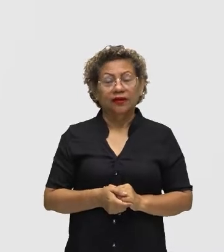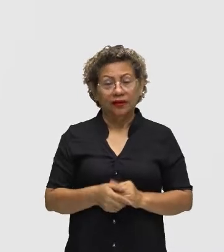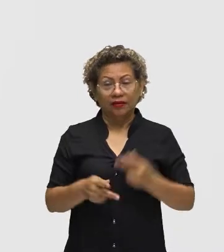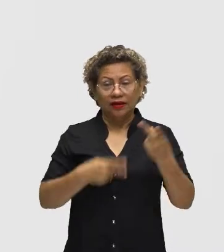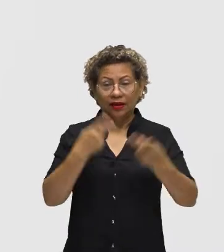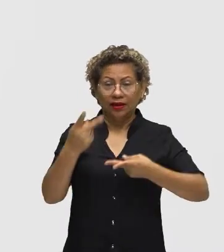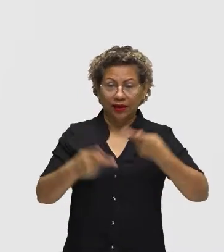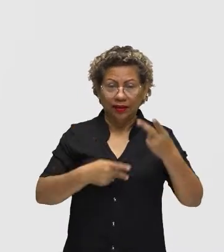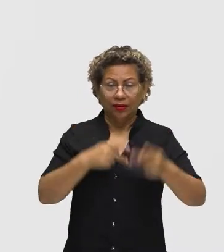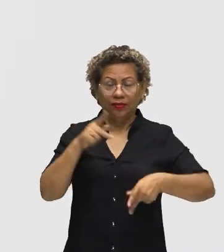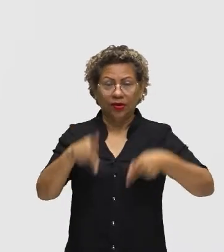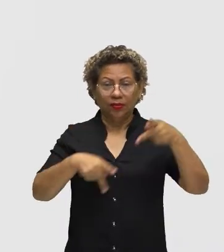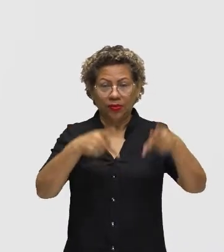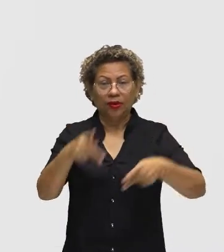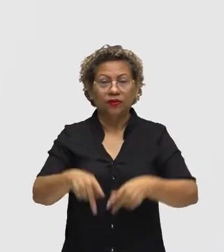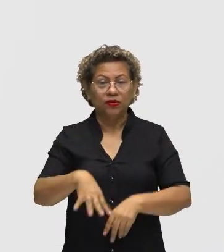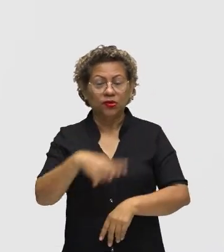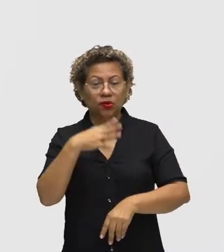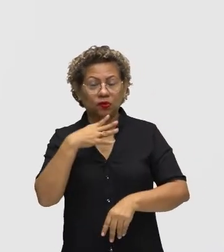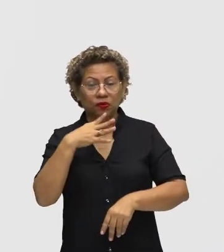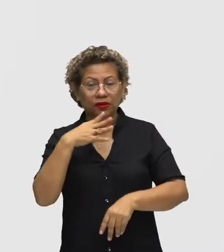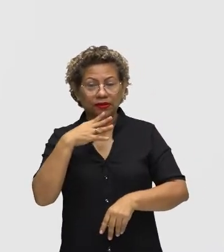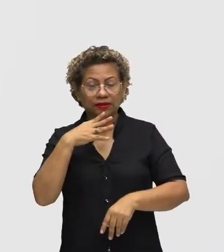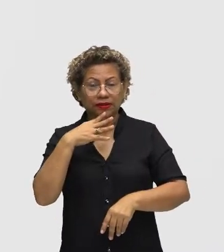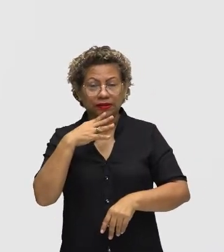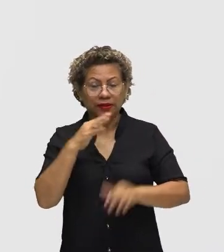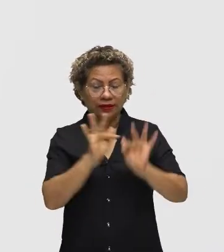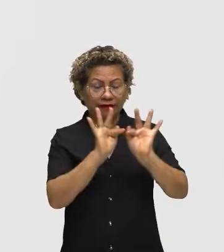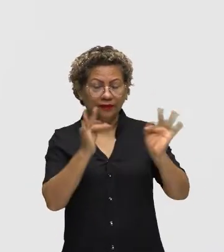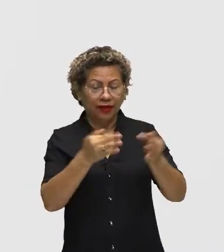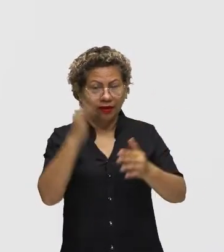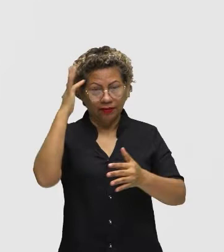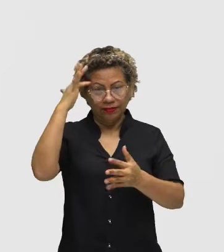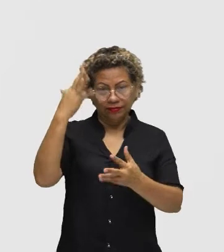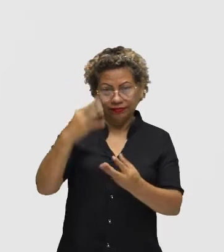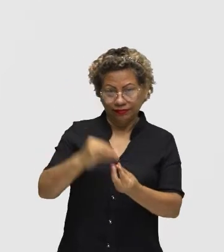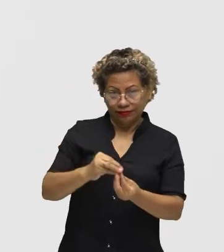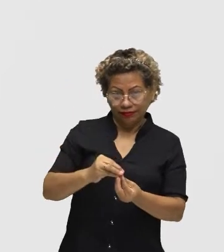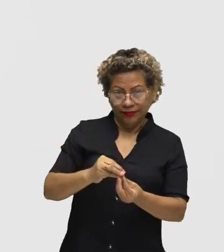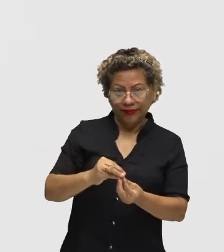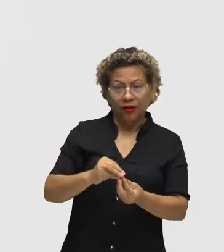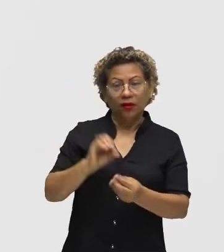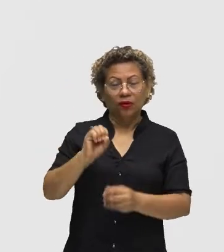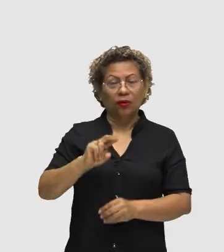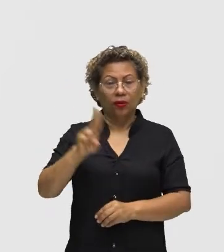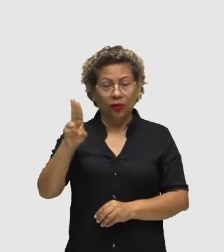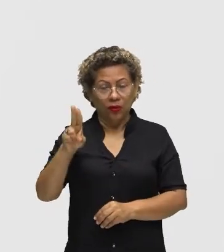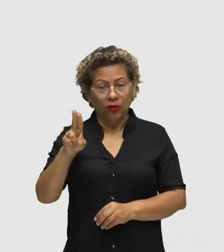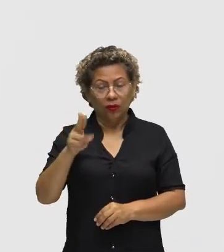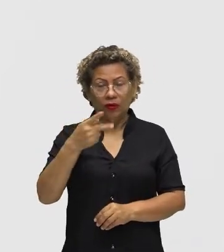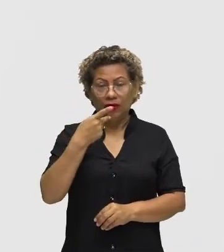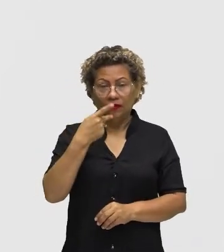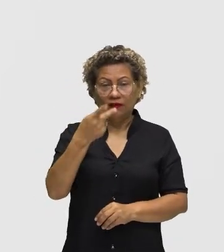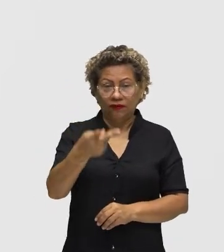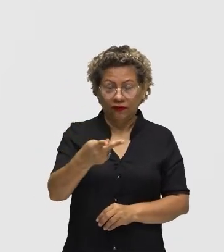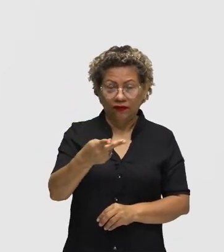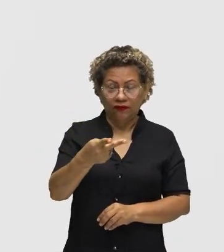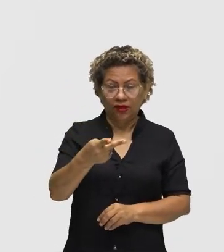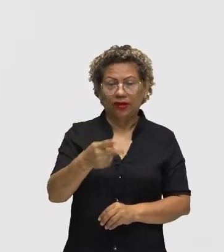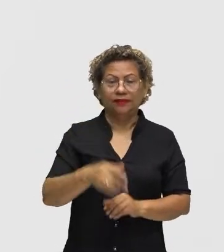populares também são chamados de provérbios, olha só que legal. Ou também de ditos, não é? Ditos